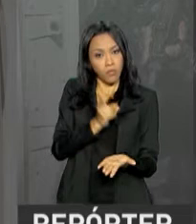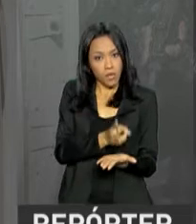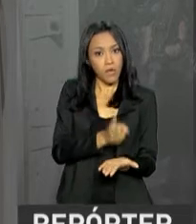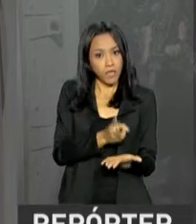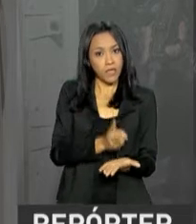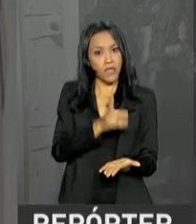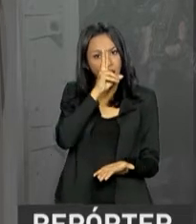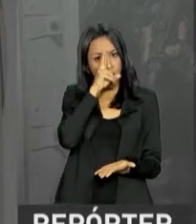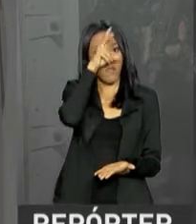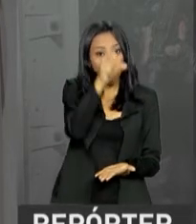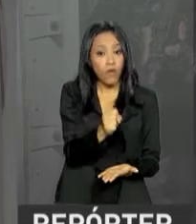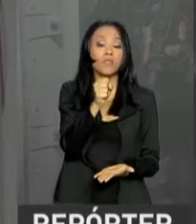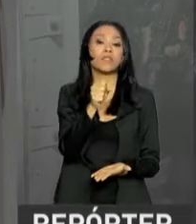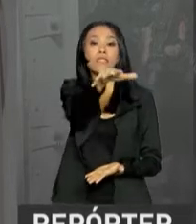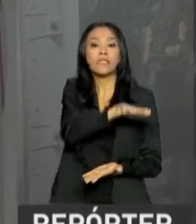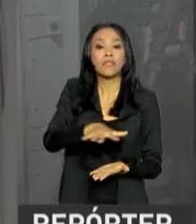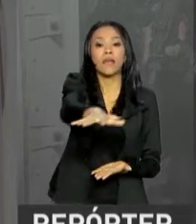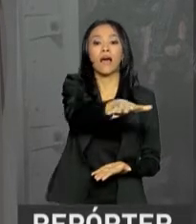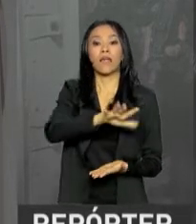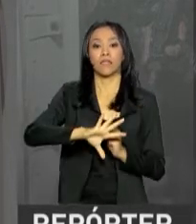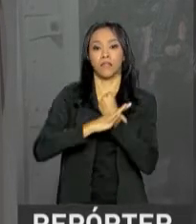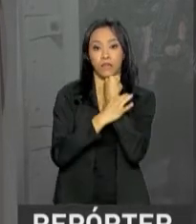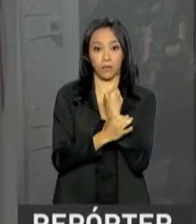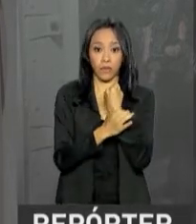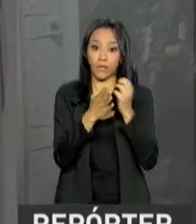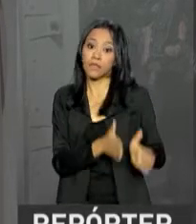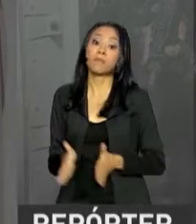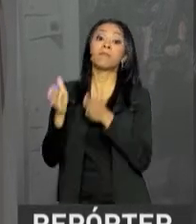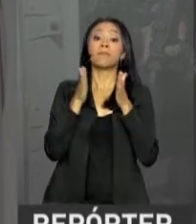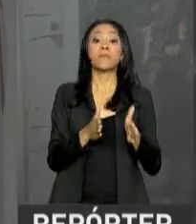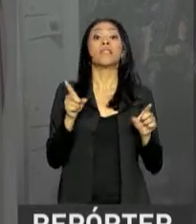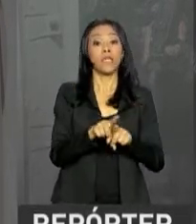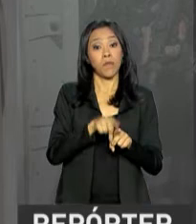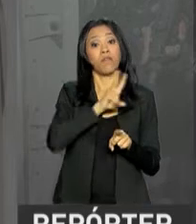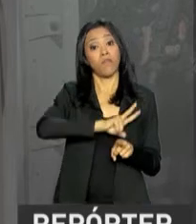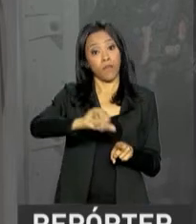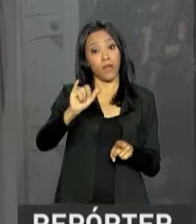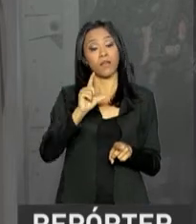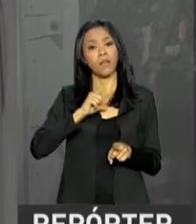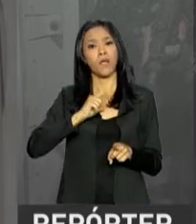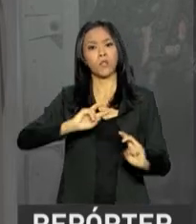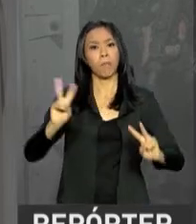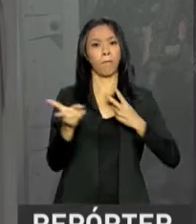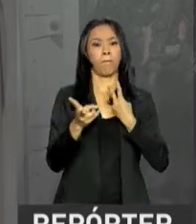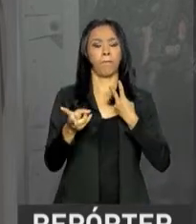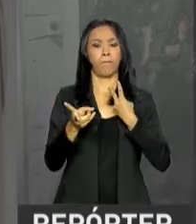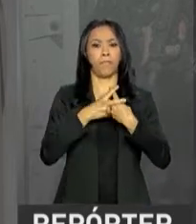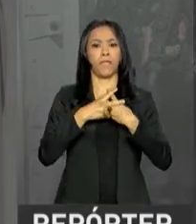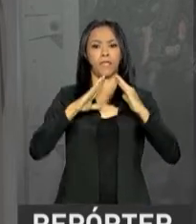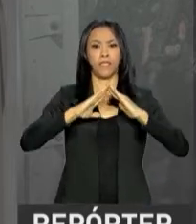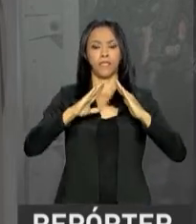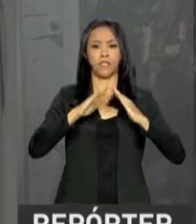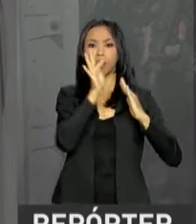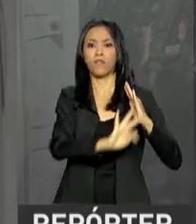a força nacional de segurança pública jungmann também disse que vai incluir os presídios federais no programa